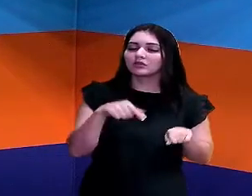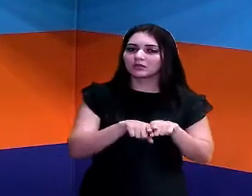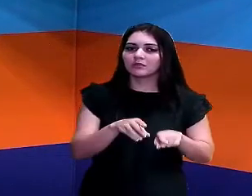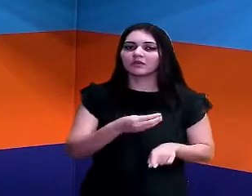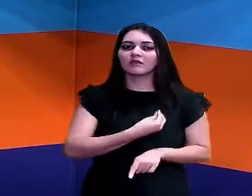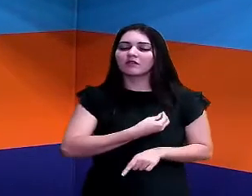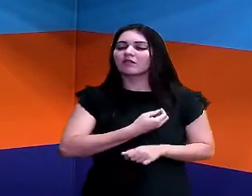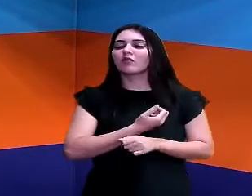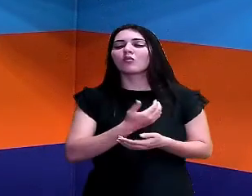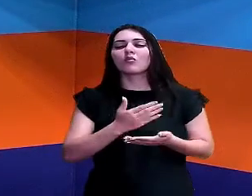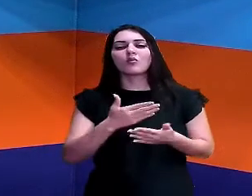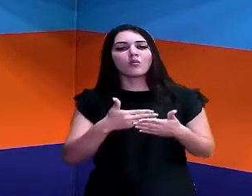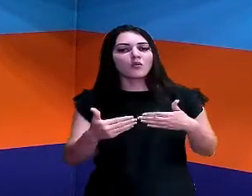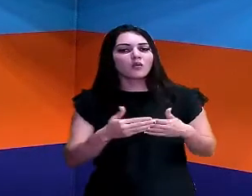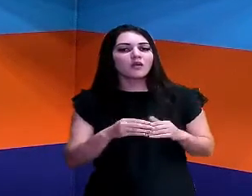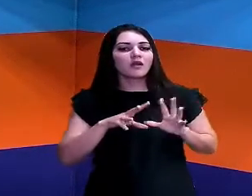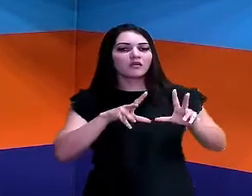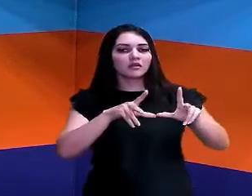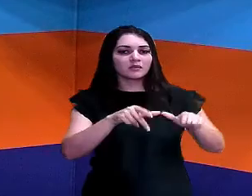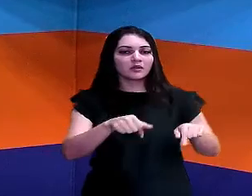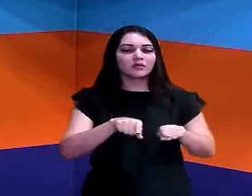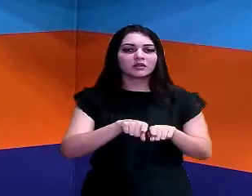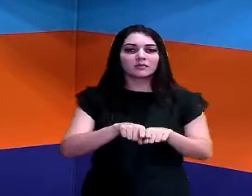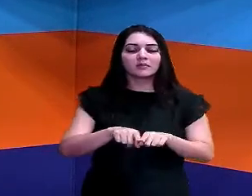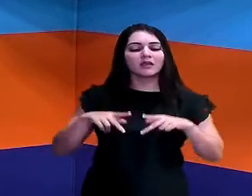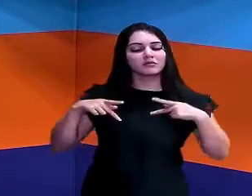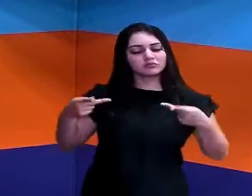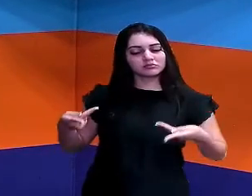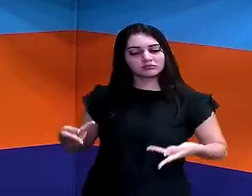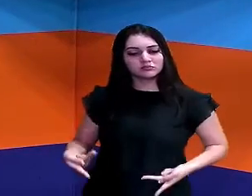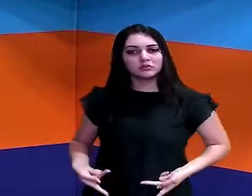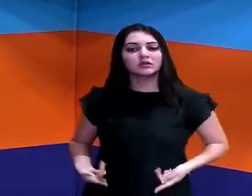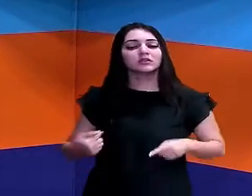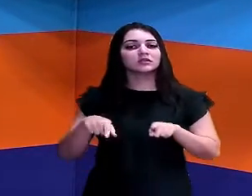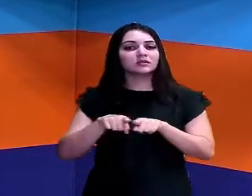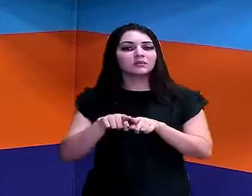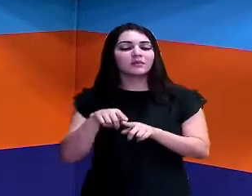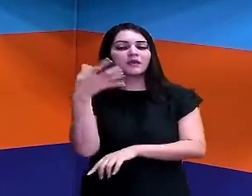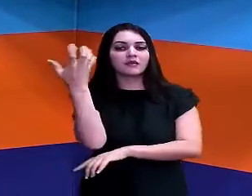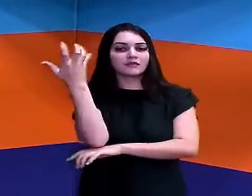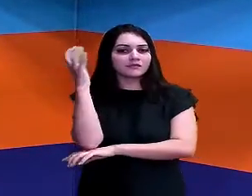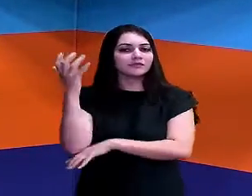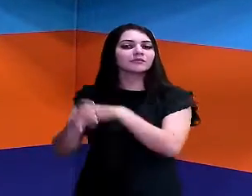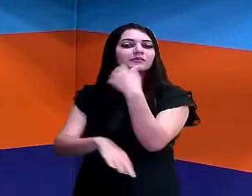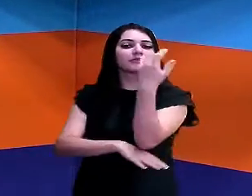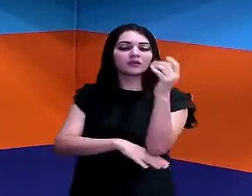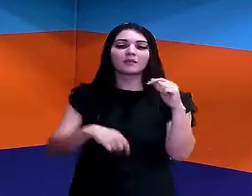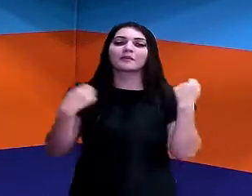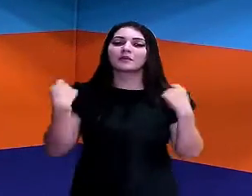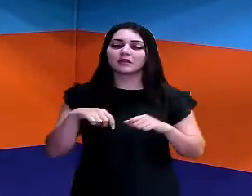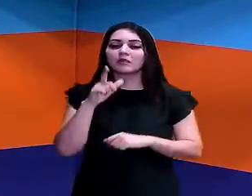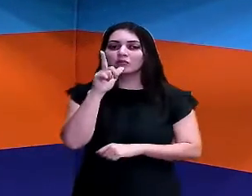outro animal, como nós, seres humanos, e as plantas, tá? Também precisamos de água